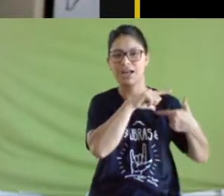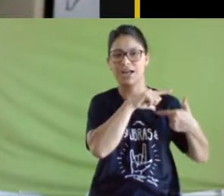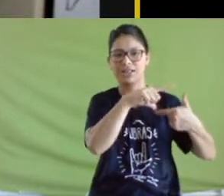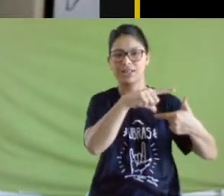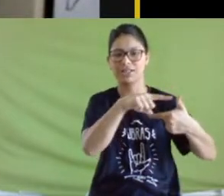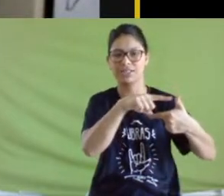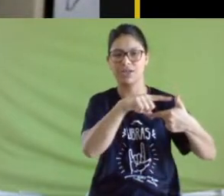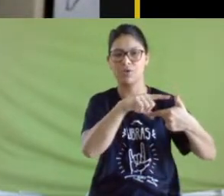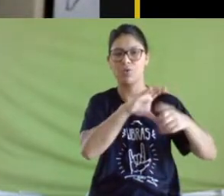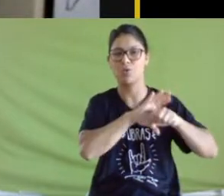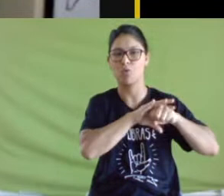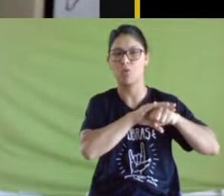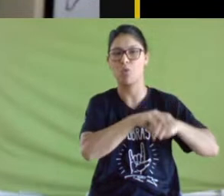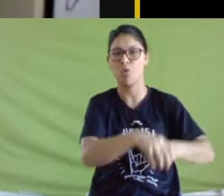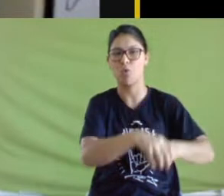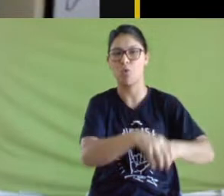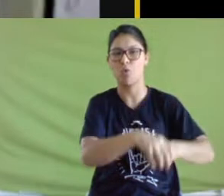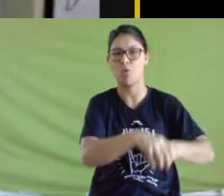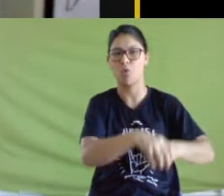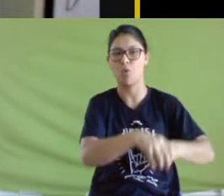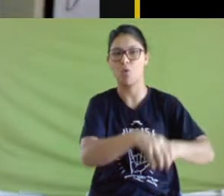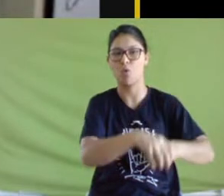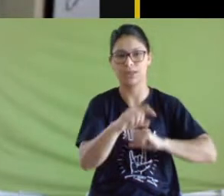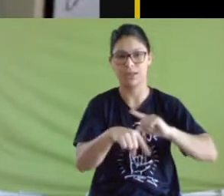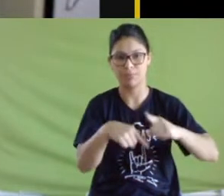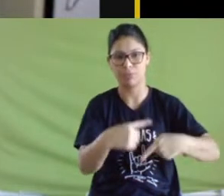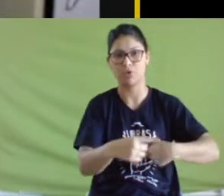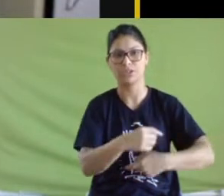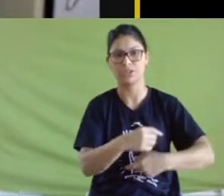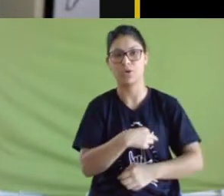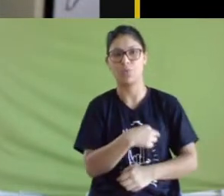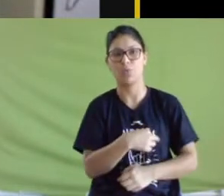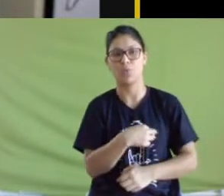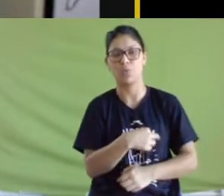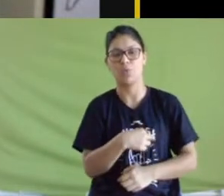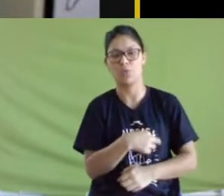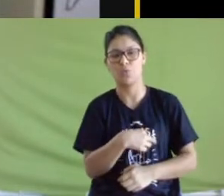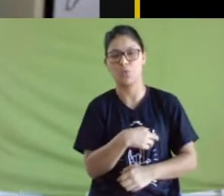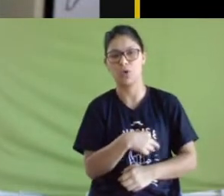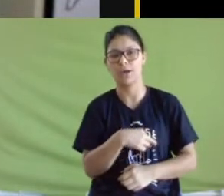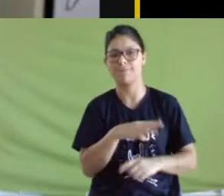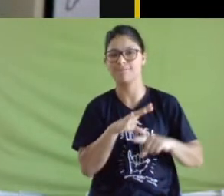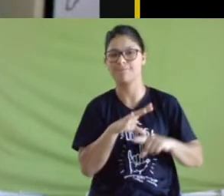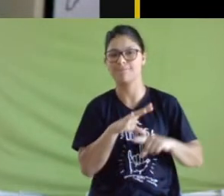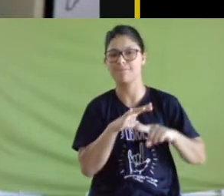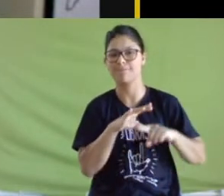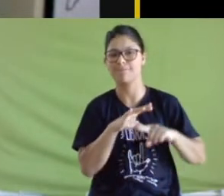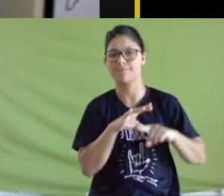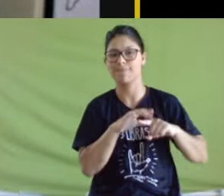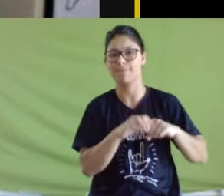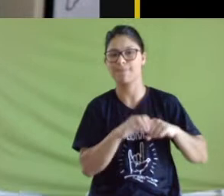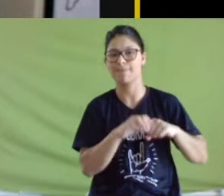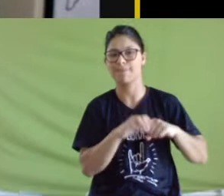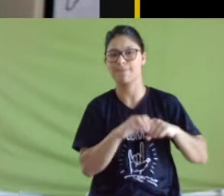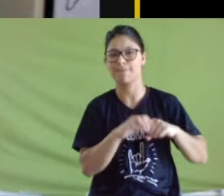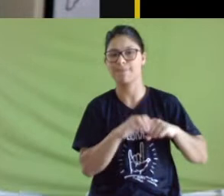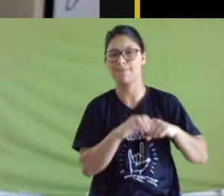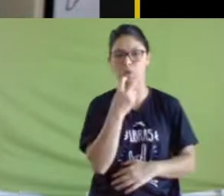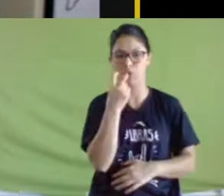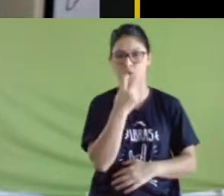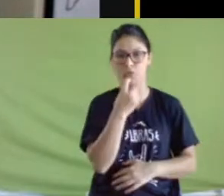colonial, que depois virou romântica, de um domínio de uma